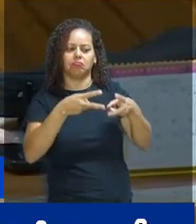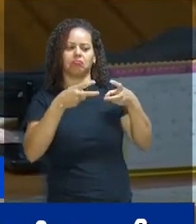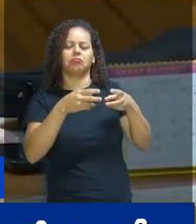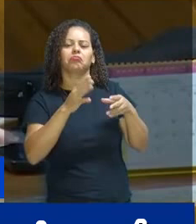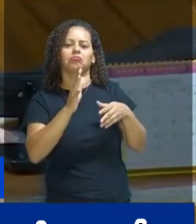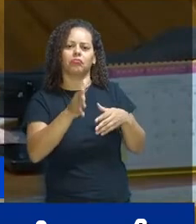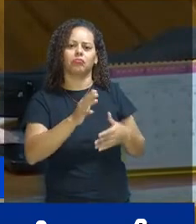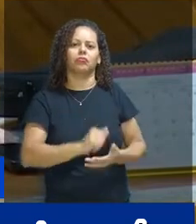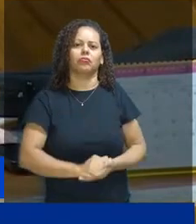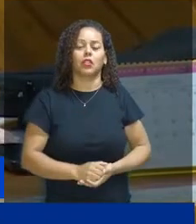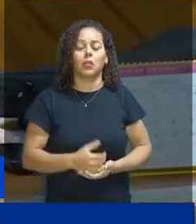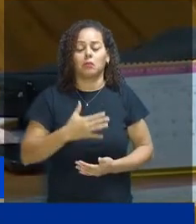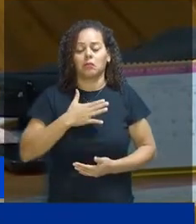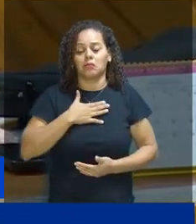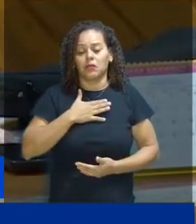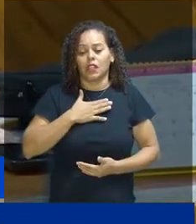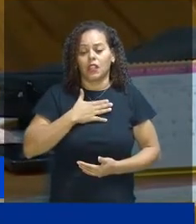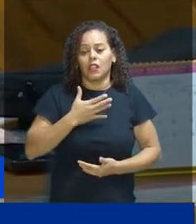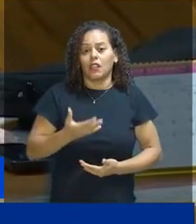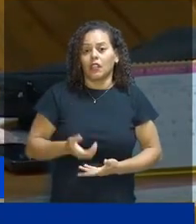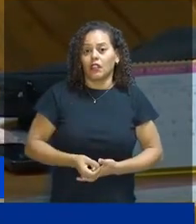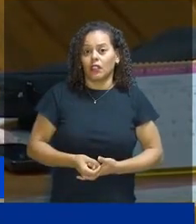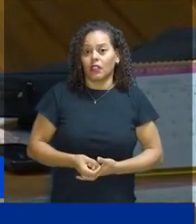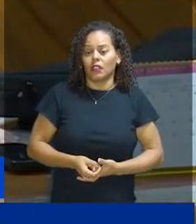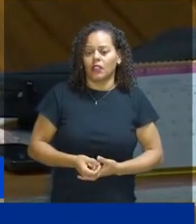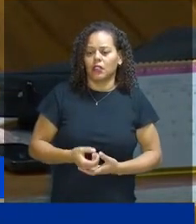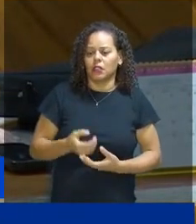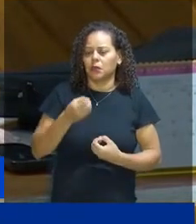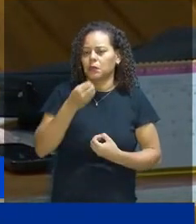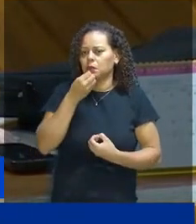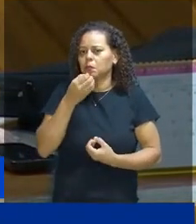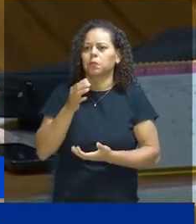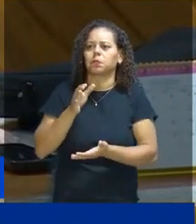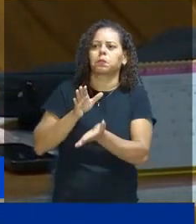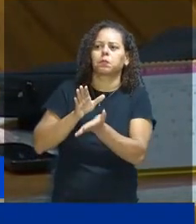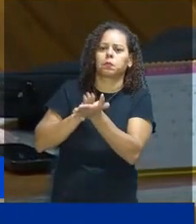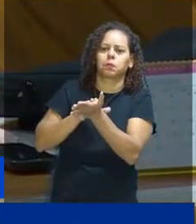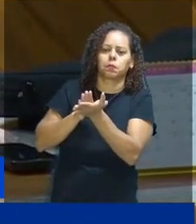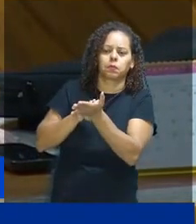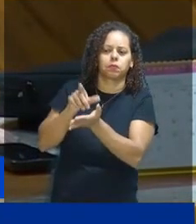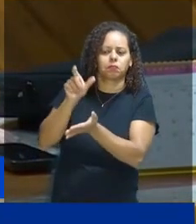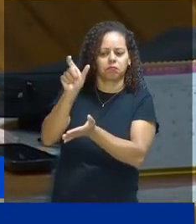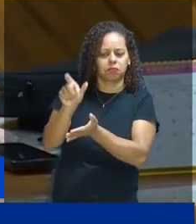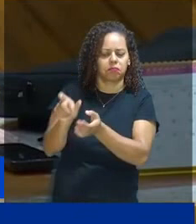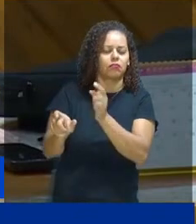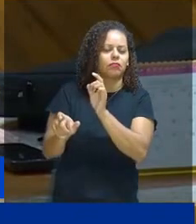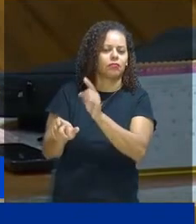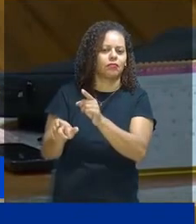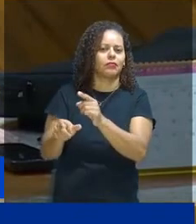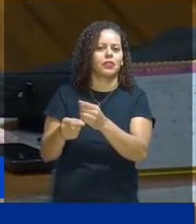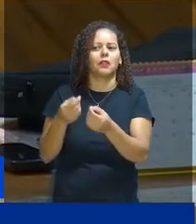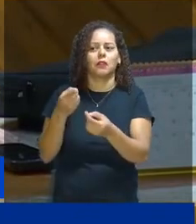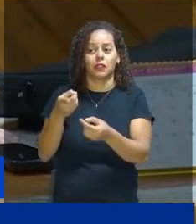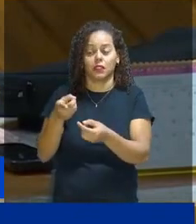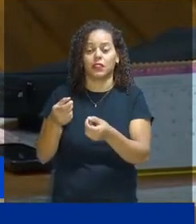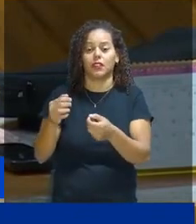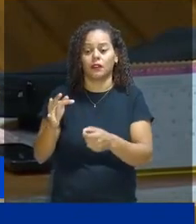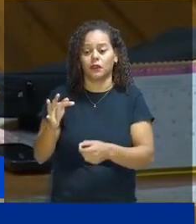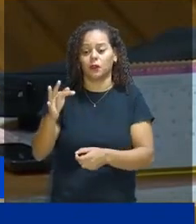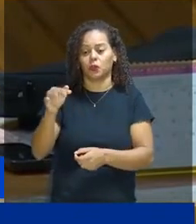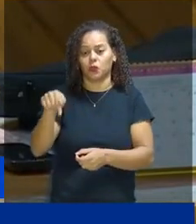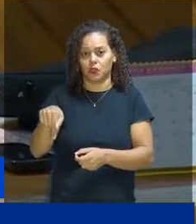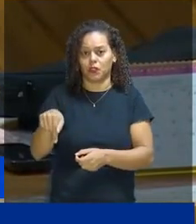realmente receber o Fernando, que é um colega e amigo, desejar a ele todo êxito, todo sucesso nessa